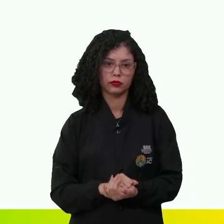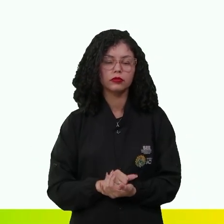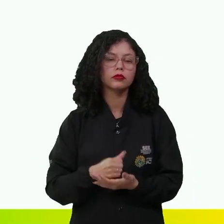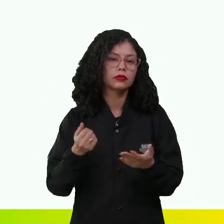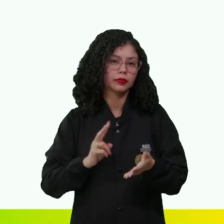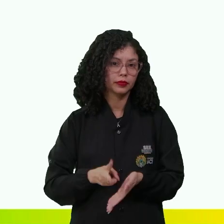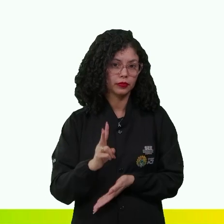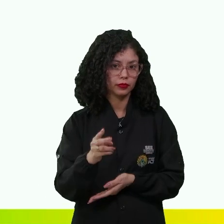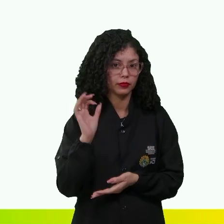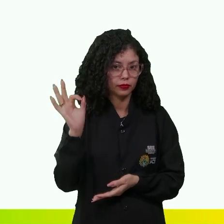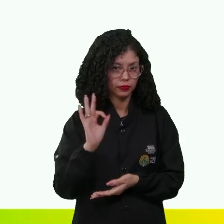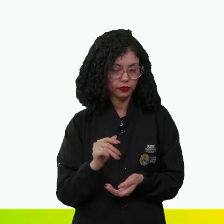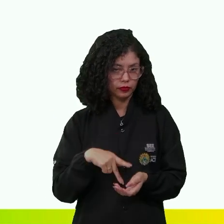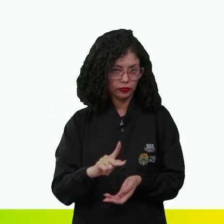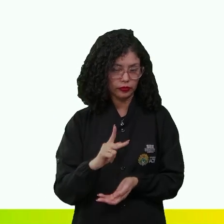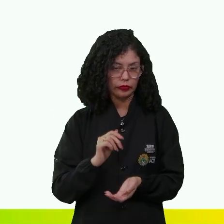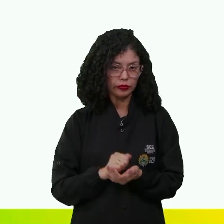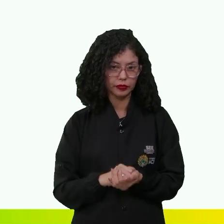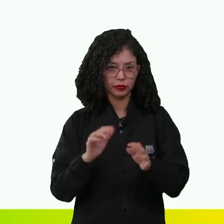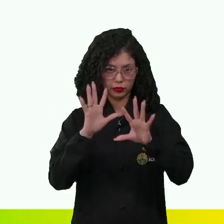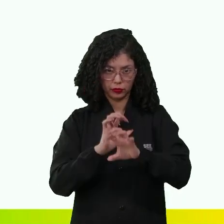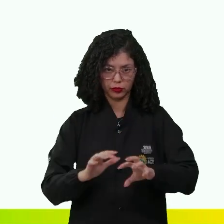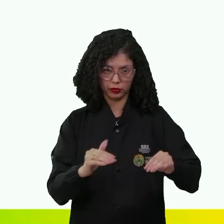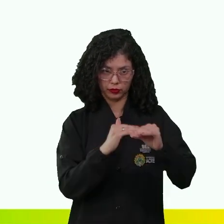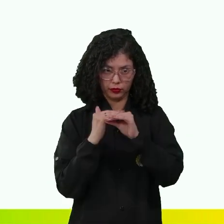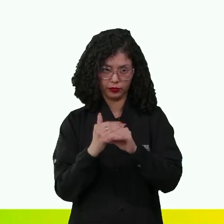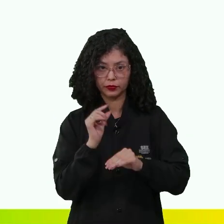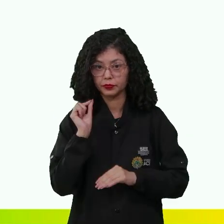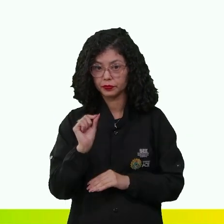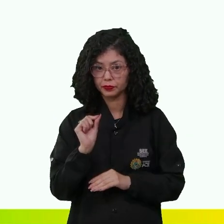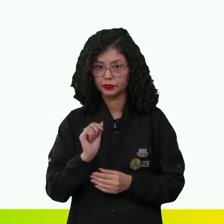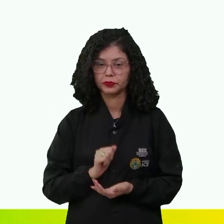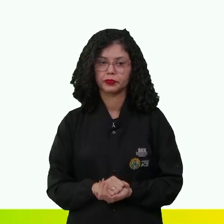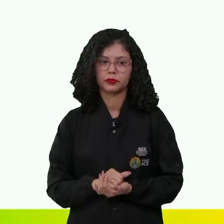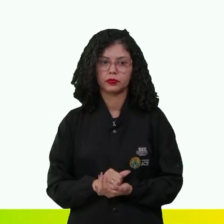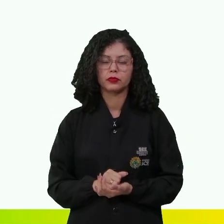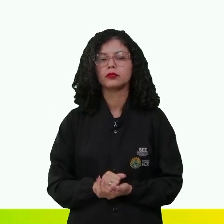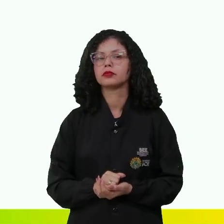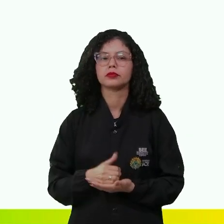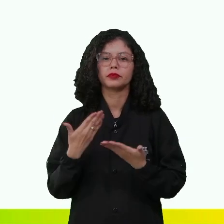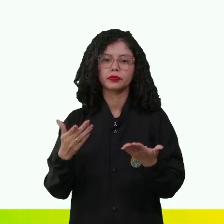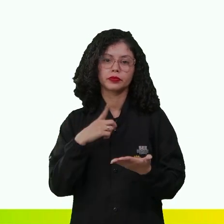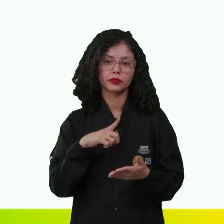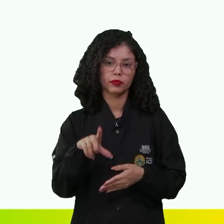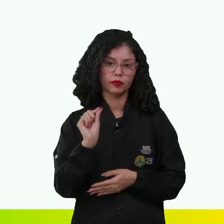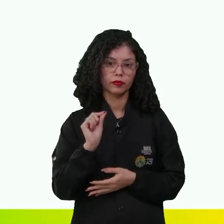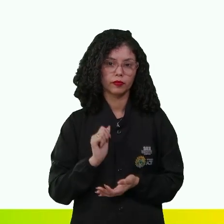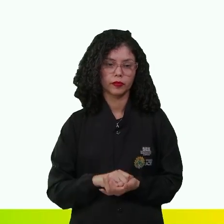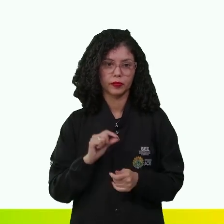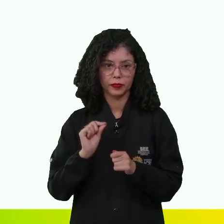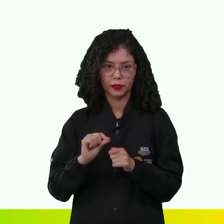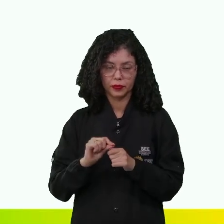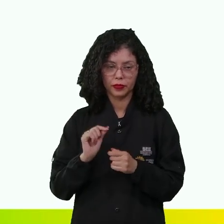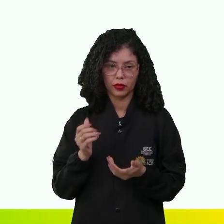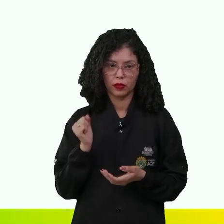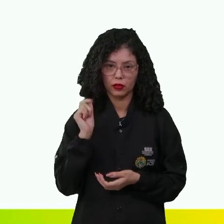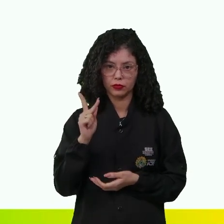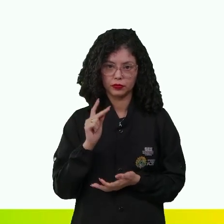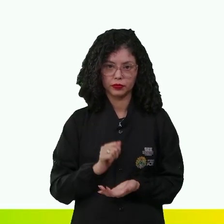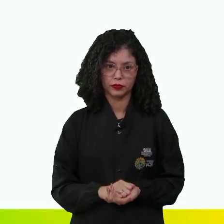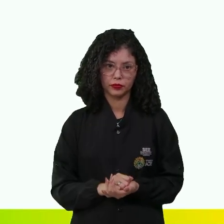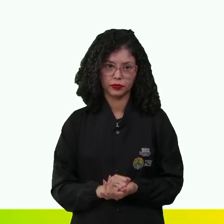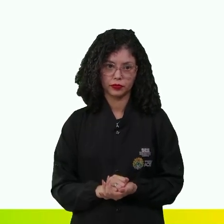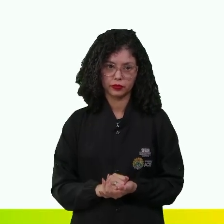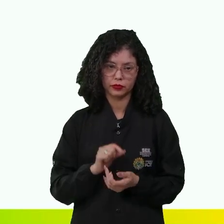A constante de proporcionalidade K desse gás é igual a... Nós temos aí as alternativas, ok?